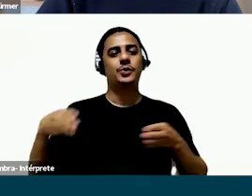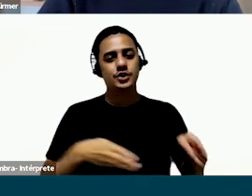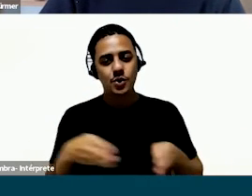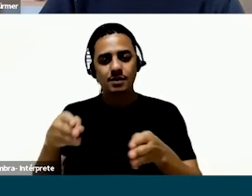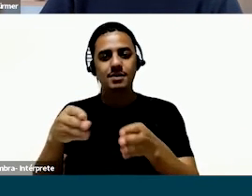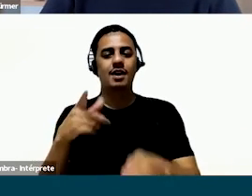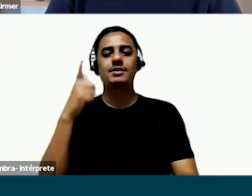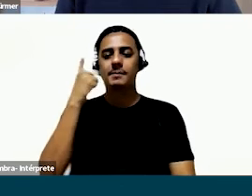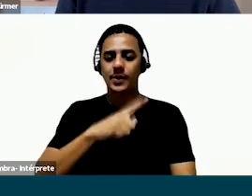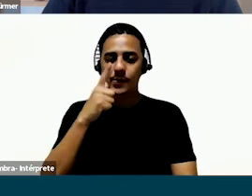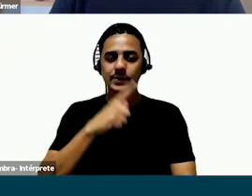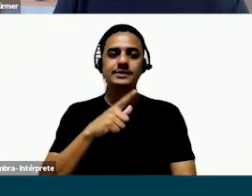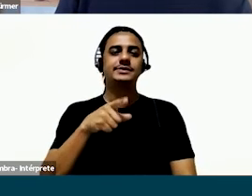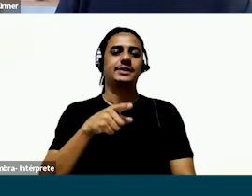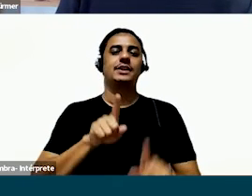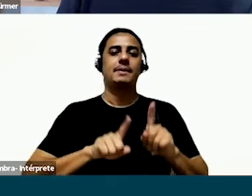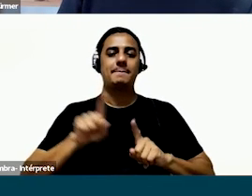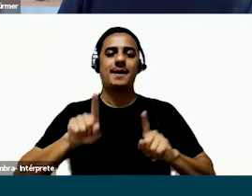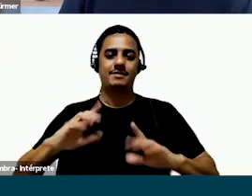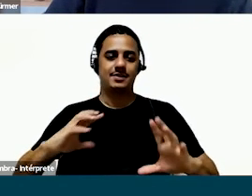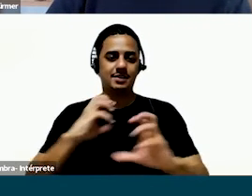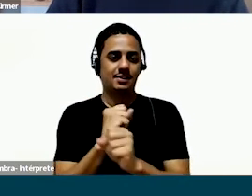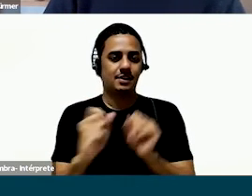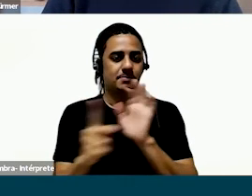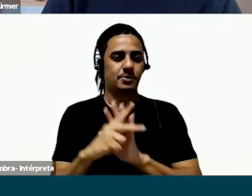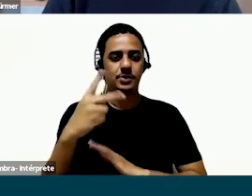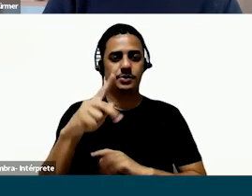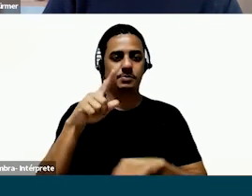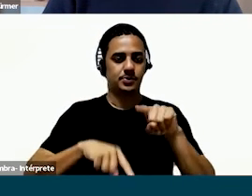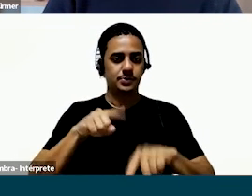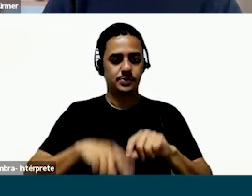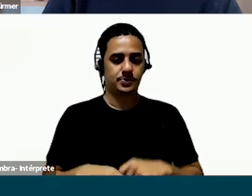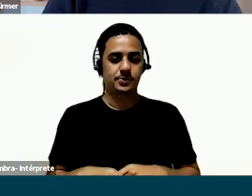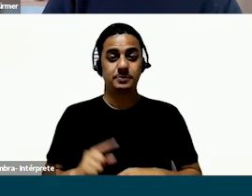para facilitar a sua jornada de conseguir encontrar a métrica leading que faz sentido para o seu produto.